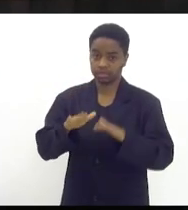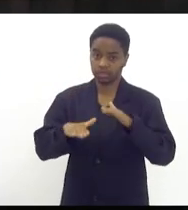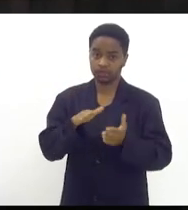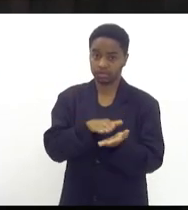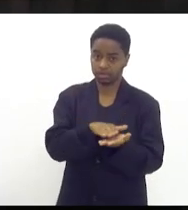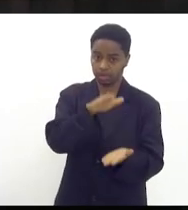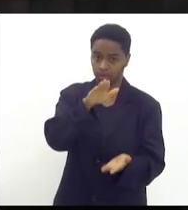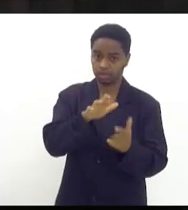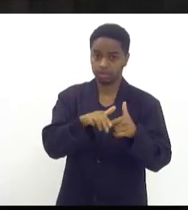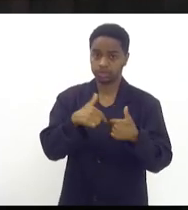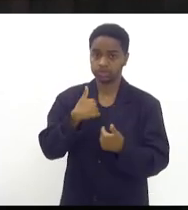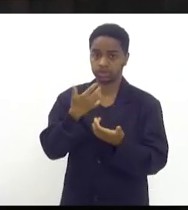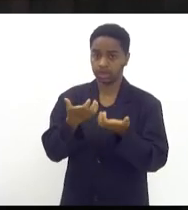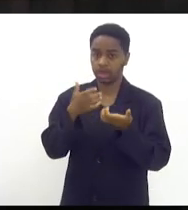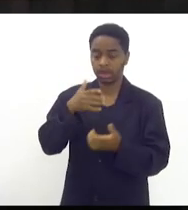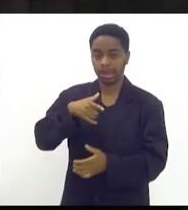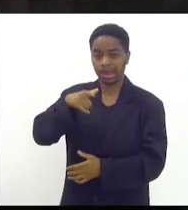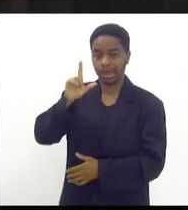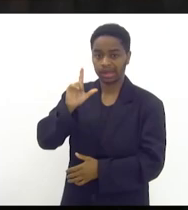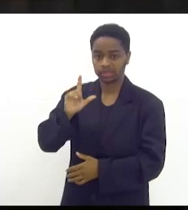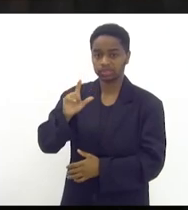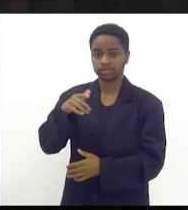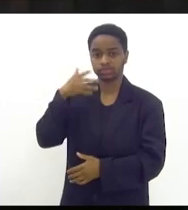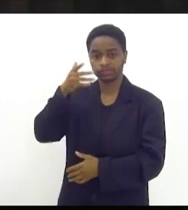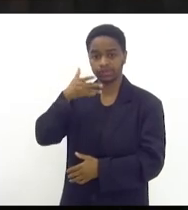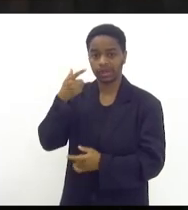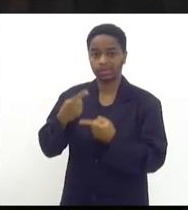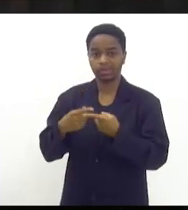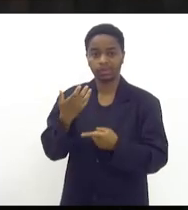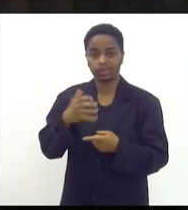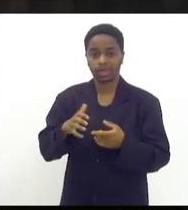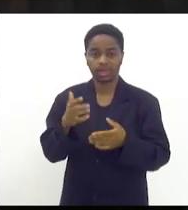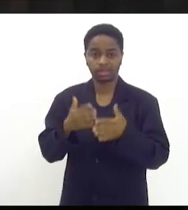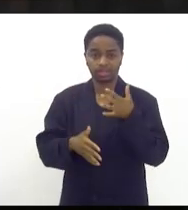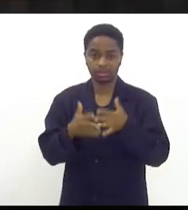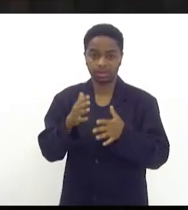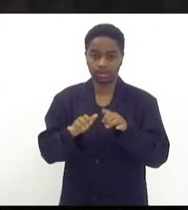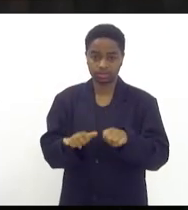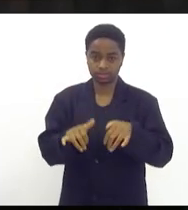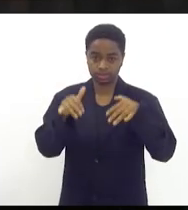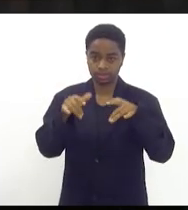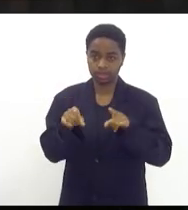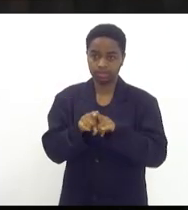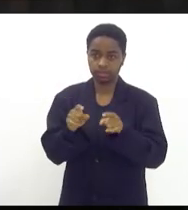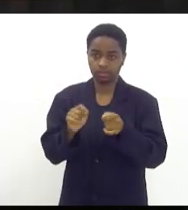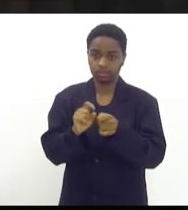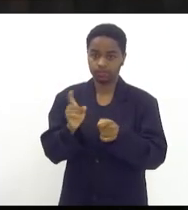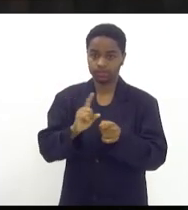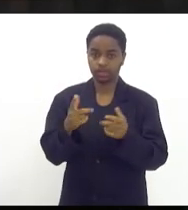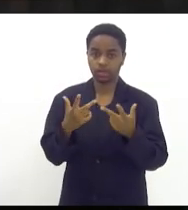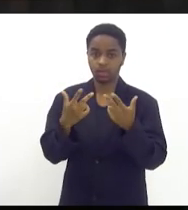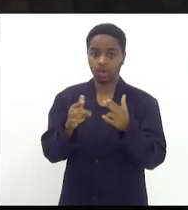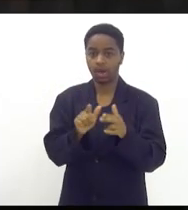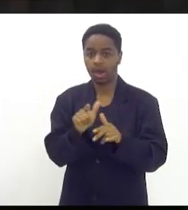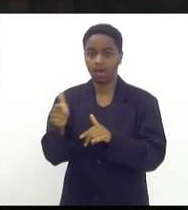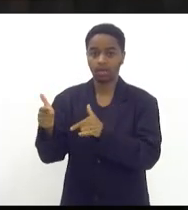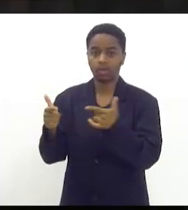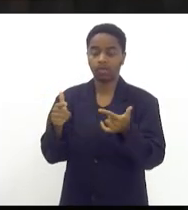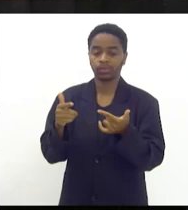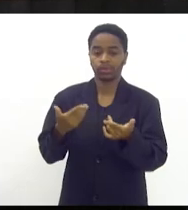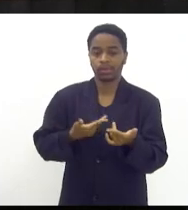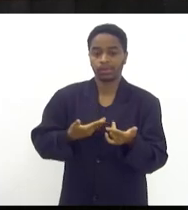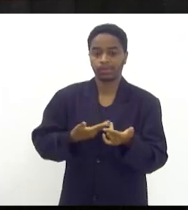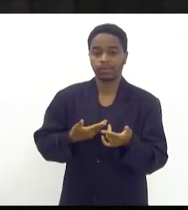fazer minha fala antes, para não tumultuar a sessão, e não fazer igual alguns colegas que ficaram emendando o troço